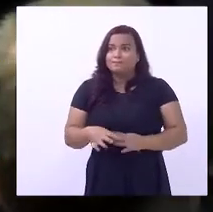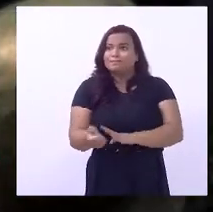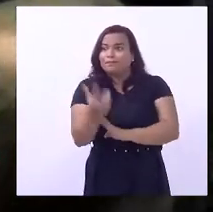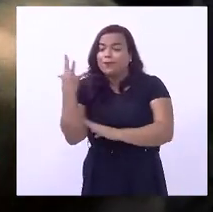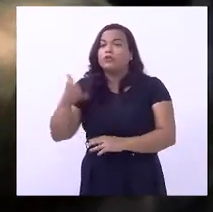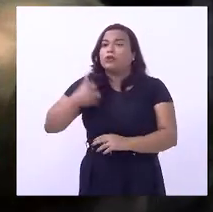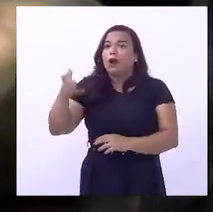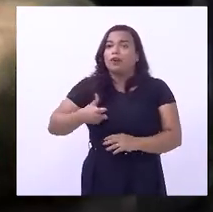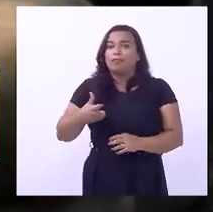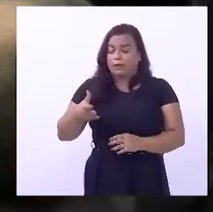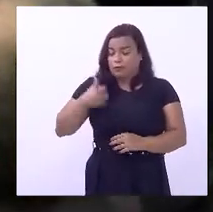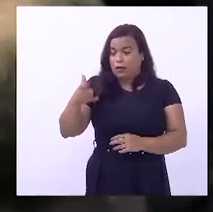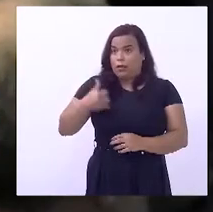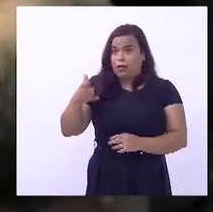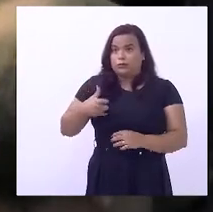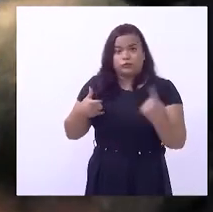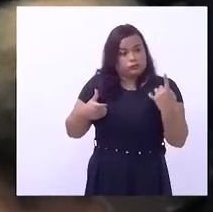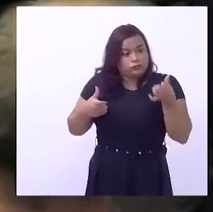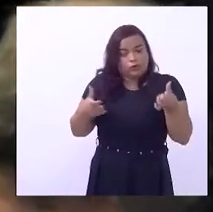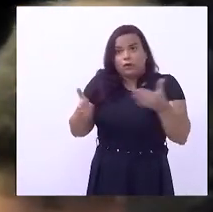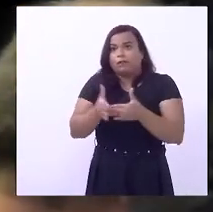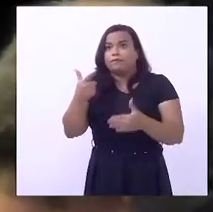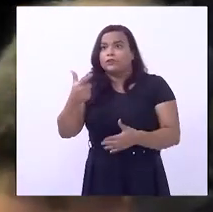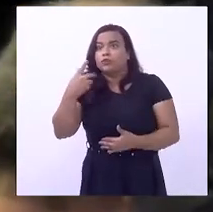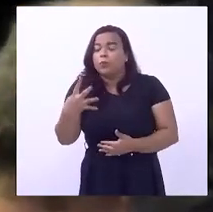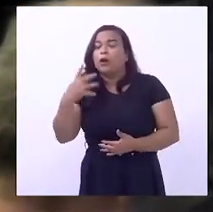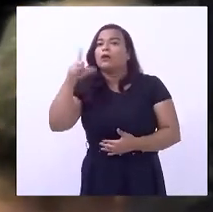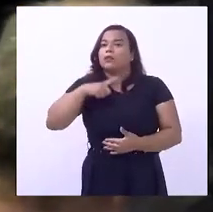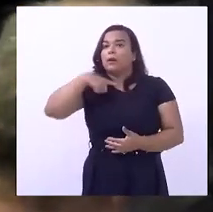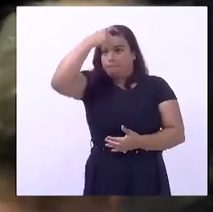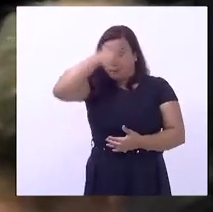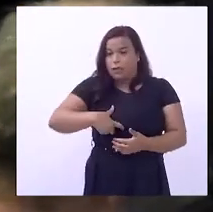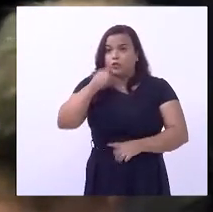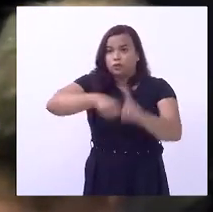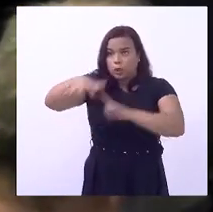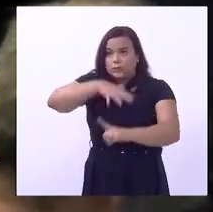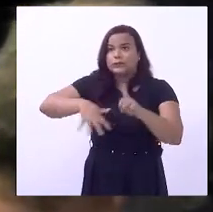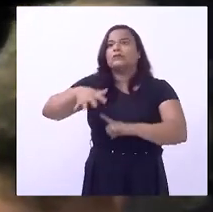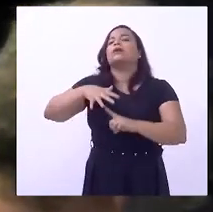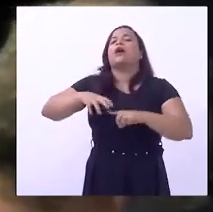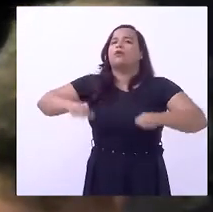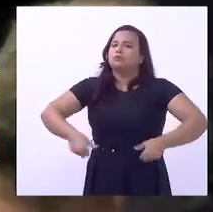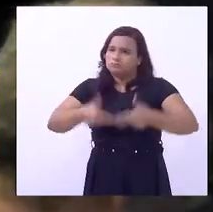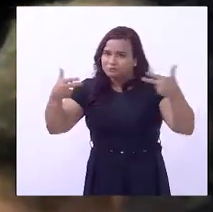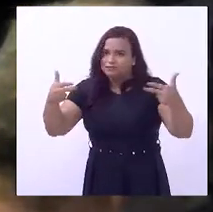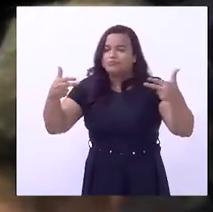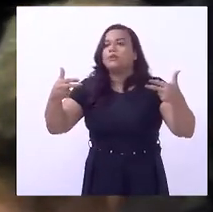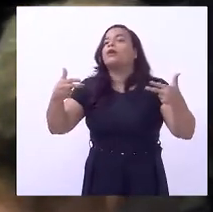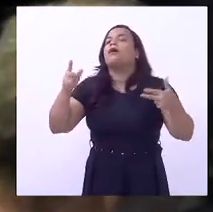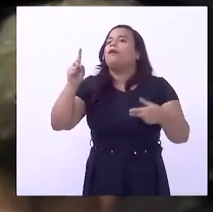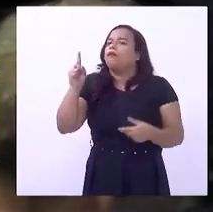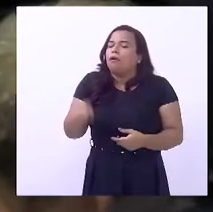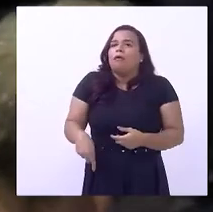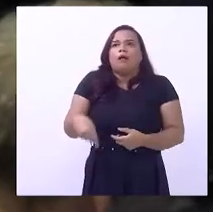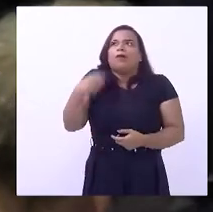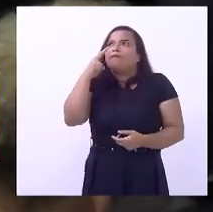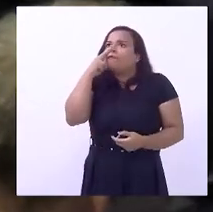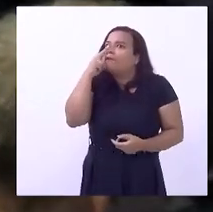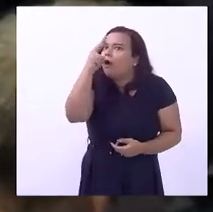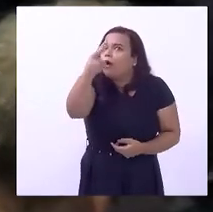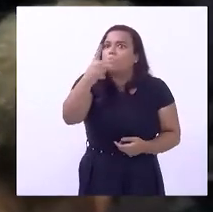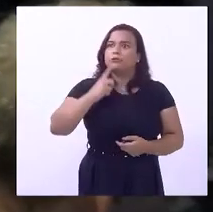16 a 24 anos com esse perfil social, étnico-racial, é muito gritante